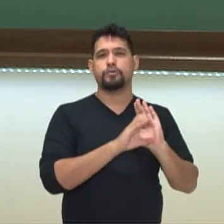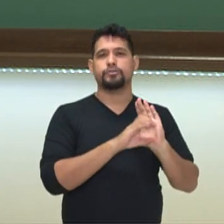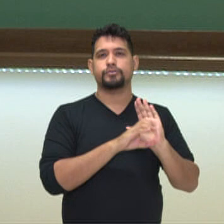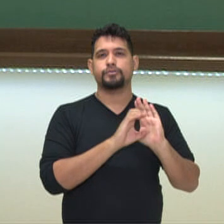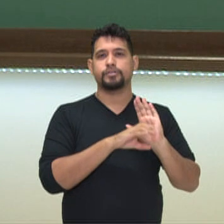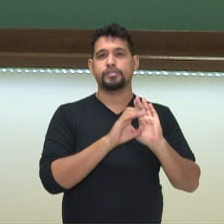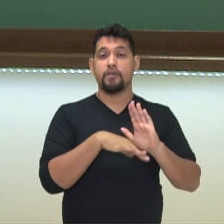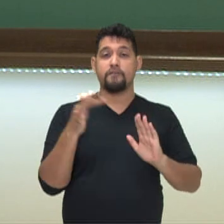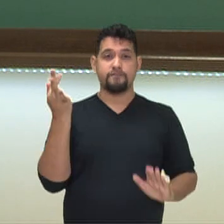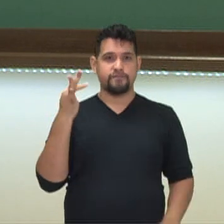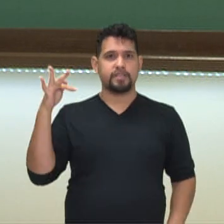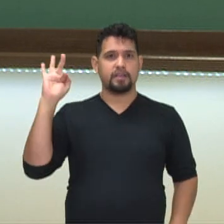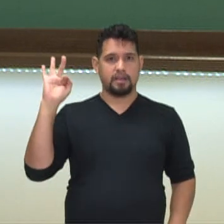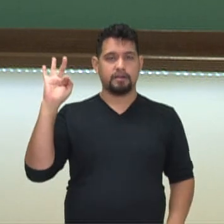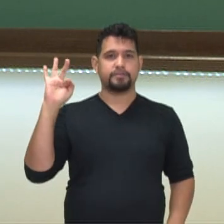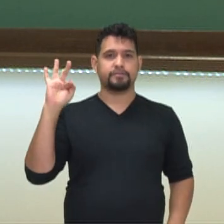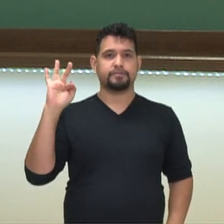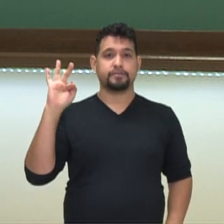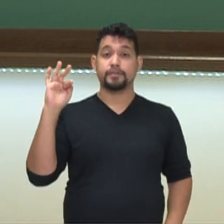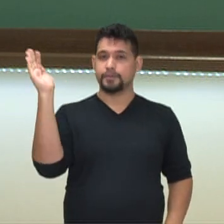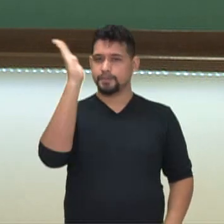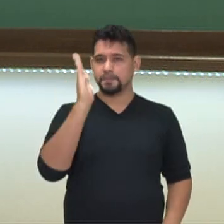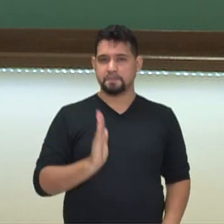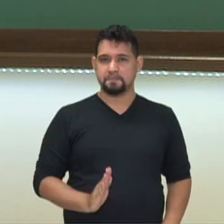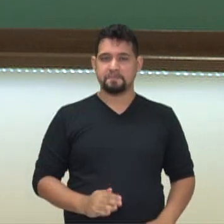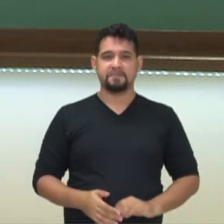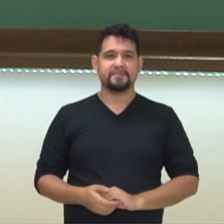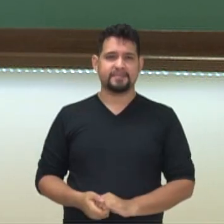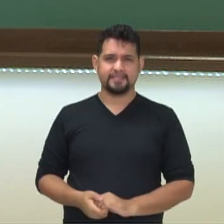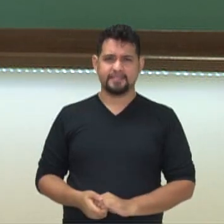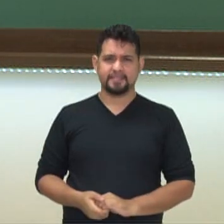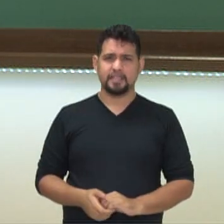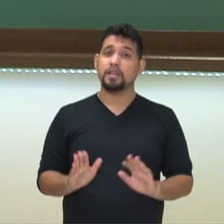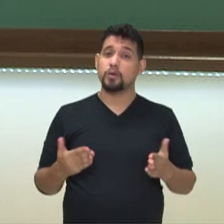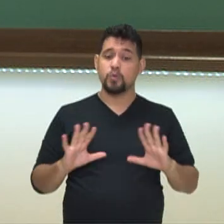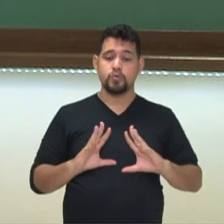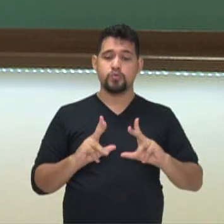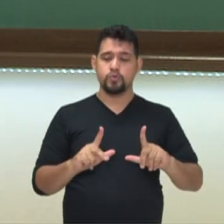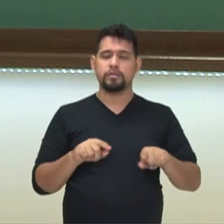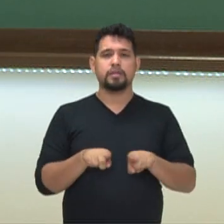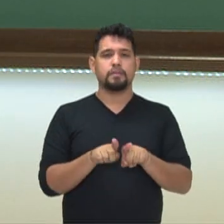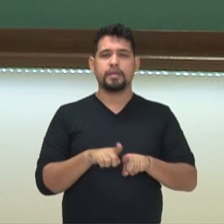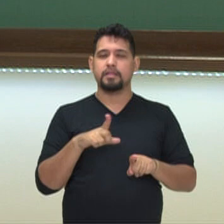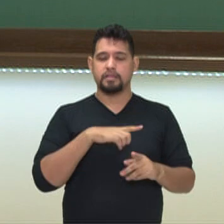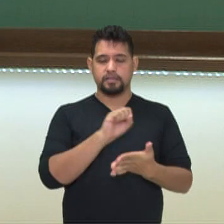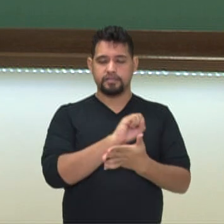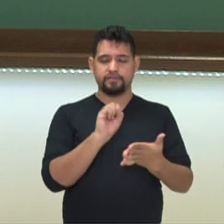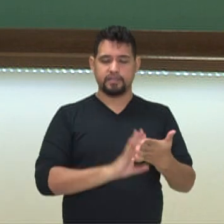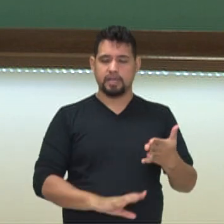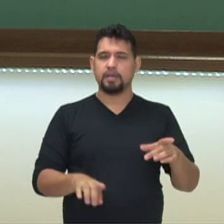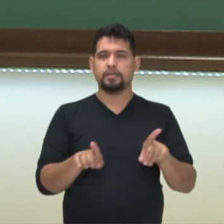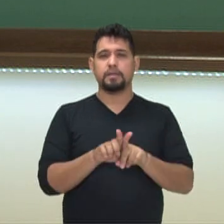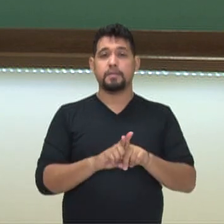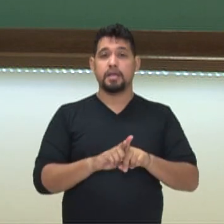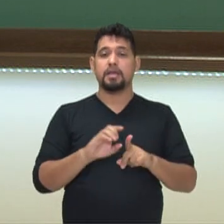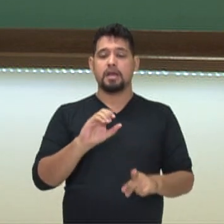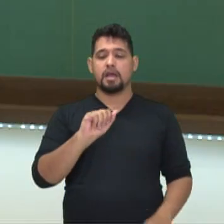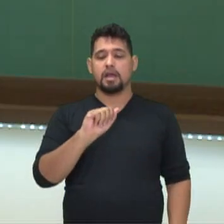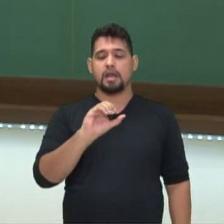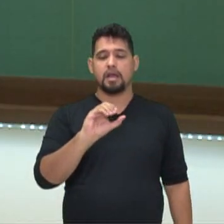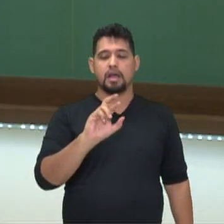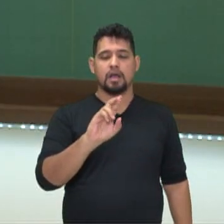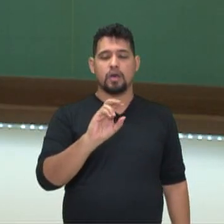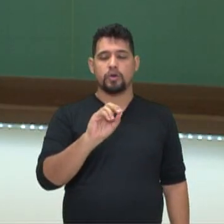Constituição Federal do Brasil. E aí, com isso tudo, nesta atividade aqui do acróstico,